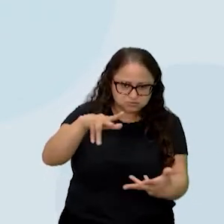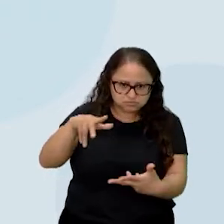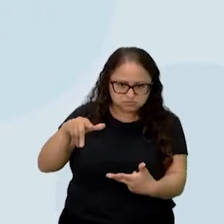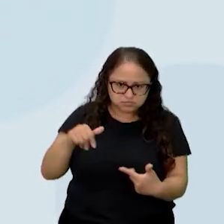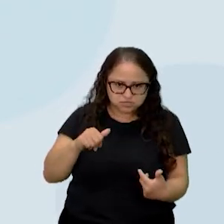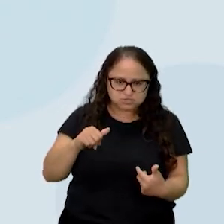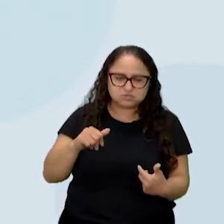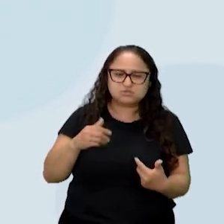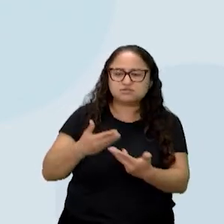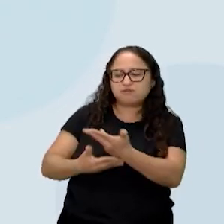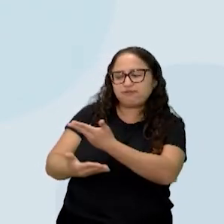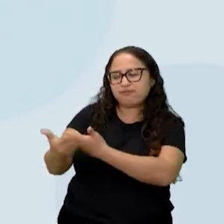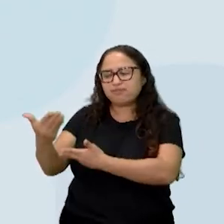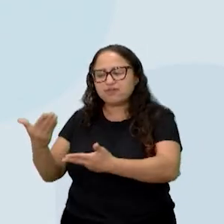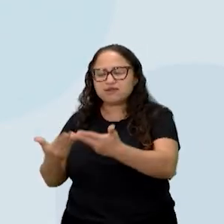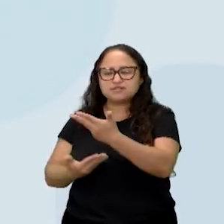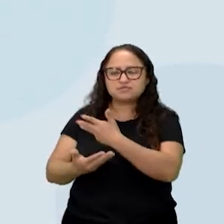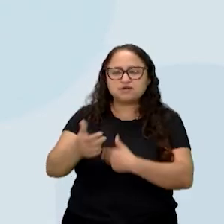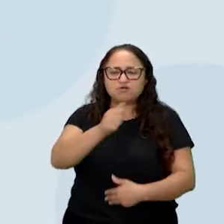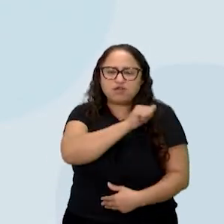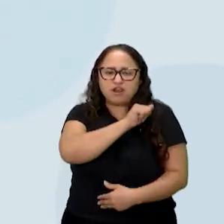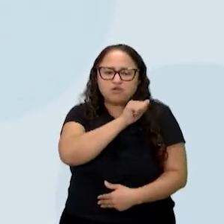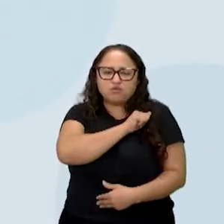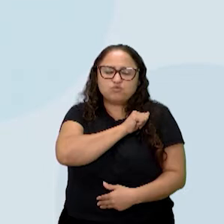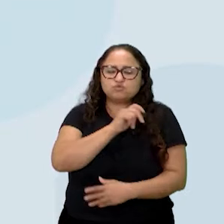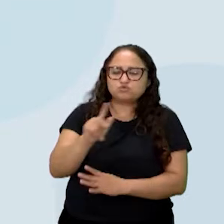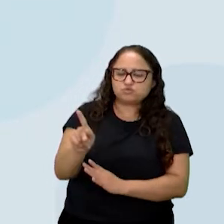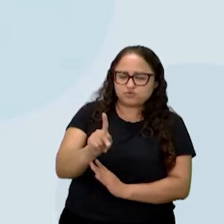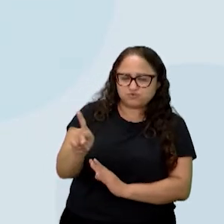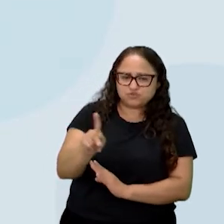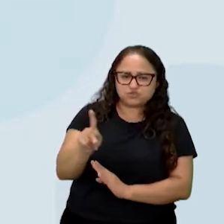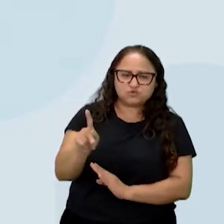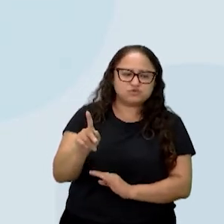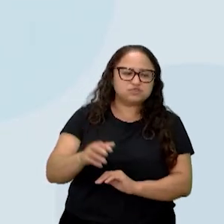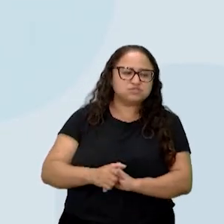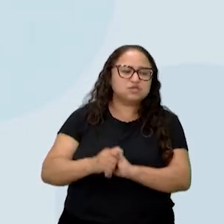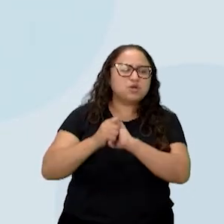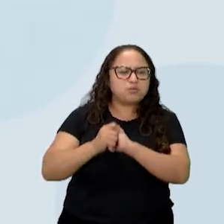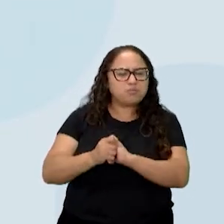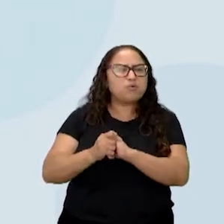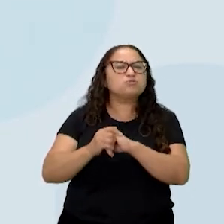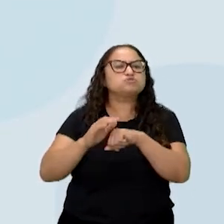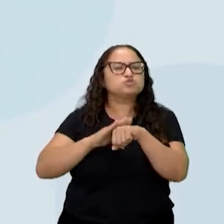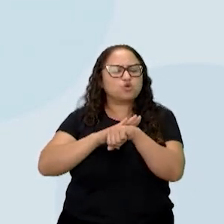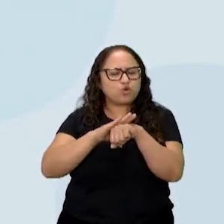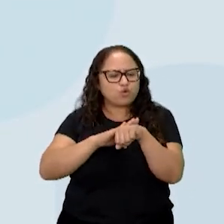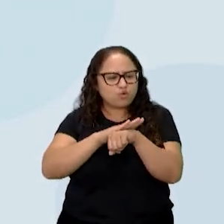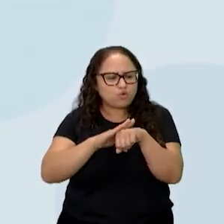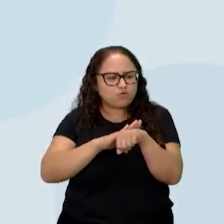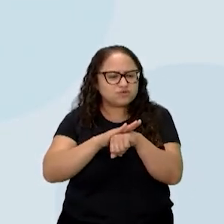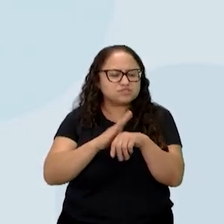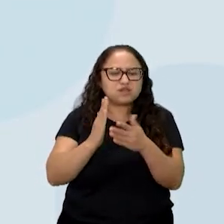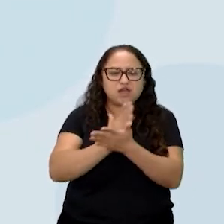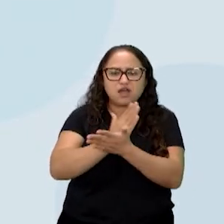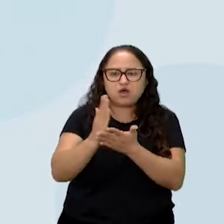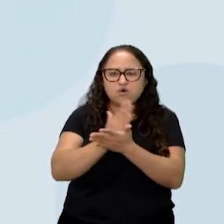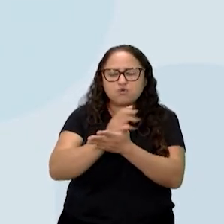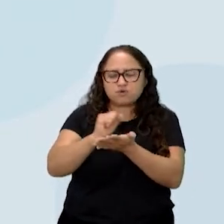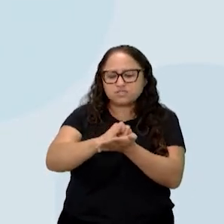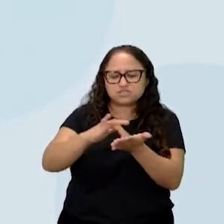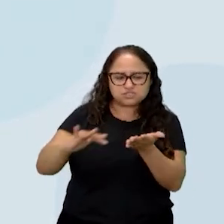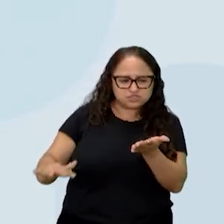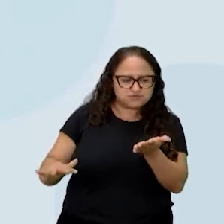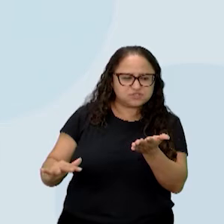tem a interação com nossos estudantes, nossos professores aí, podem conversar aí, fazer algumas atividades com